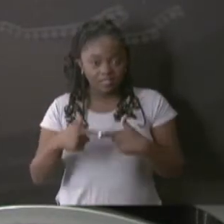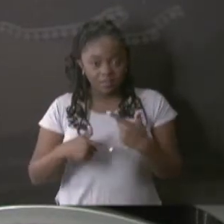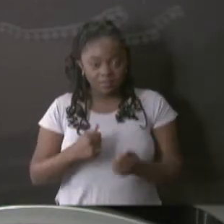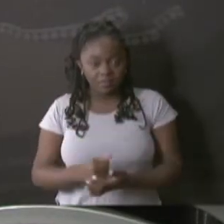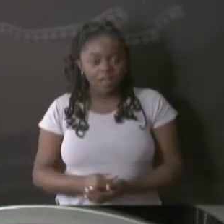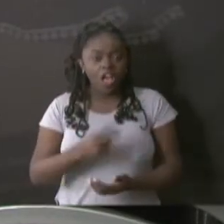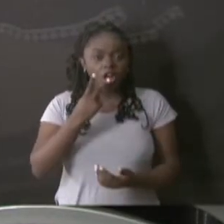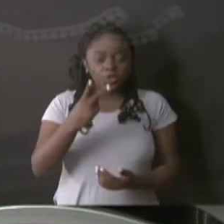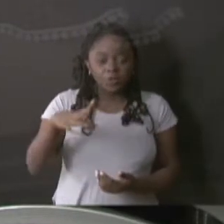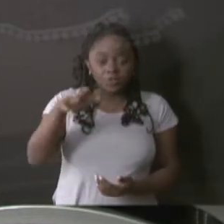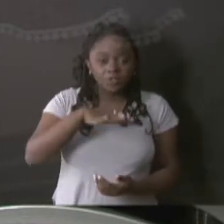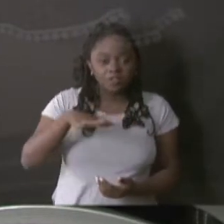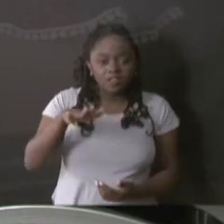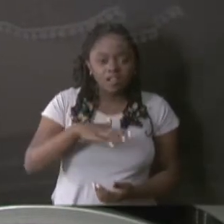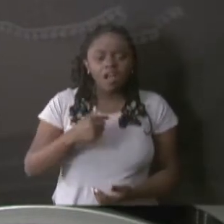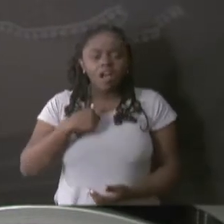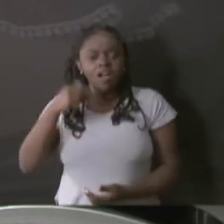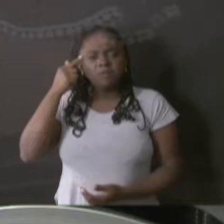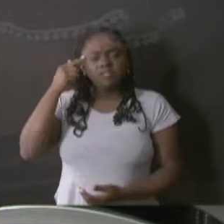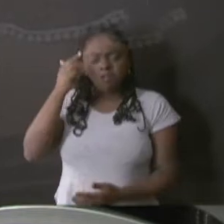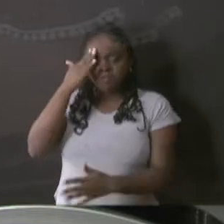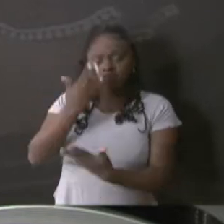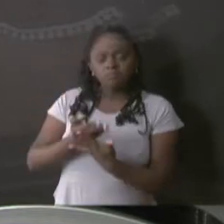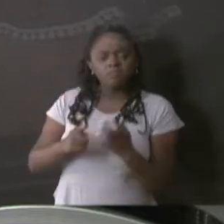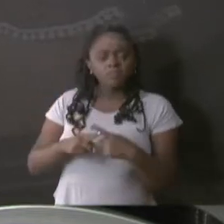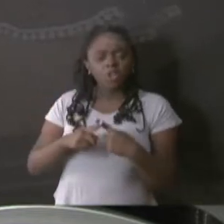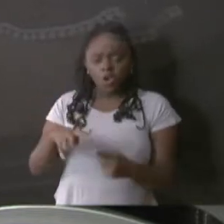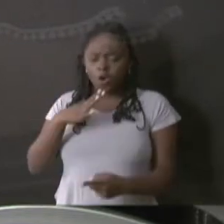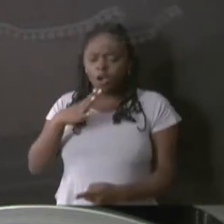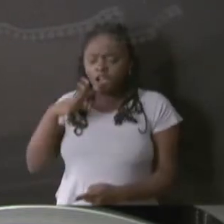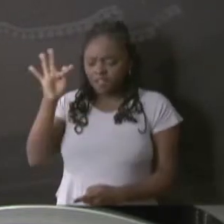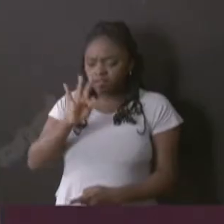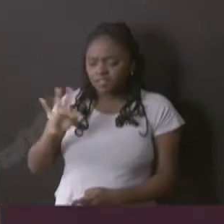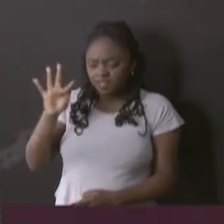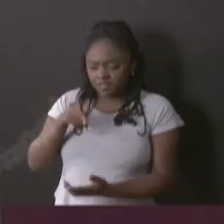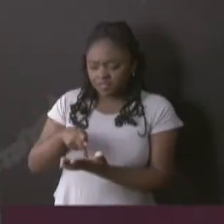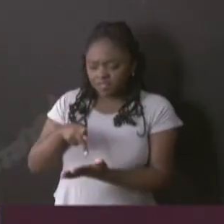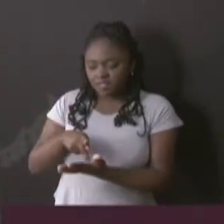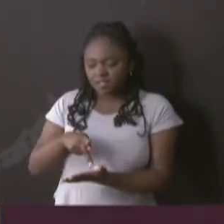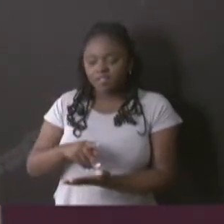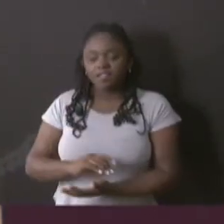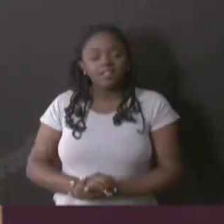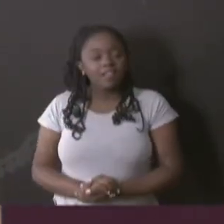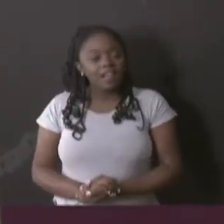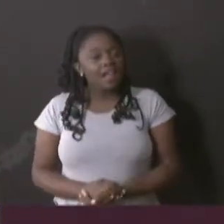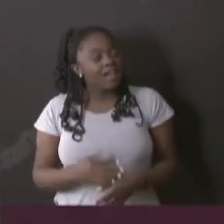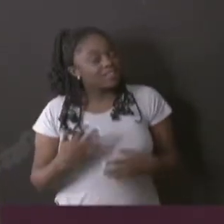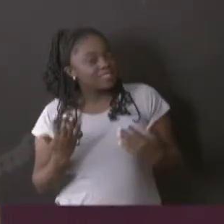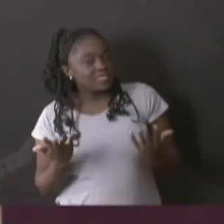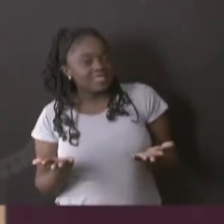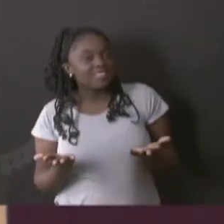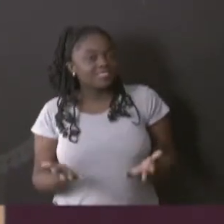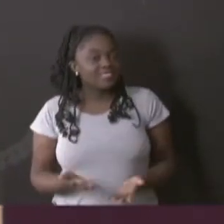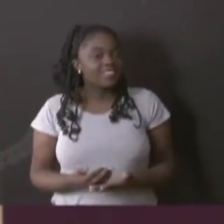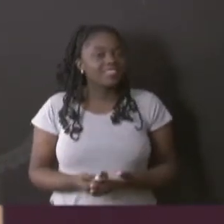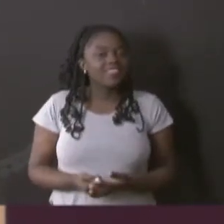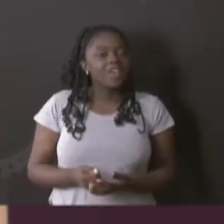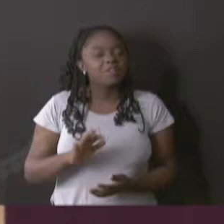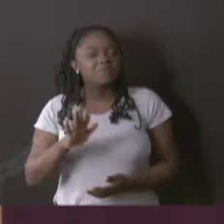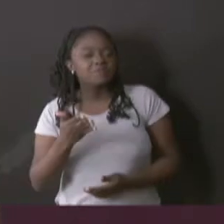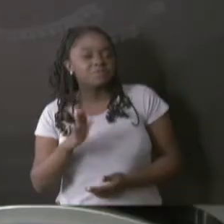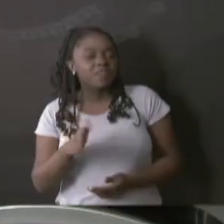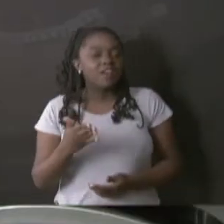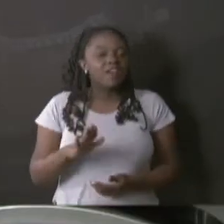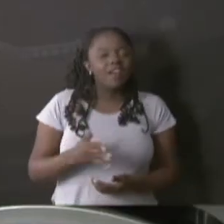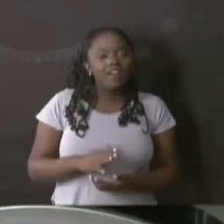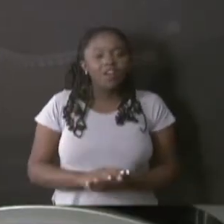áreas? Eu falei, não acredito, porque eu conheci você na faculdade, né? Foi, alguns foi alguns anos, mesmo. Não precisa dizer muito tempo. Diz não,